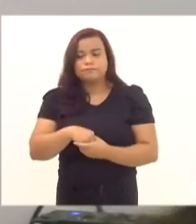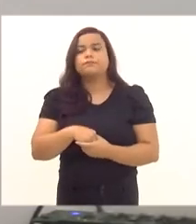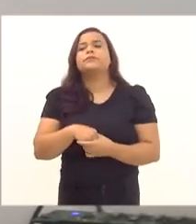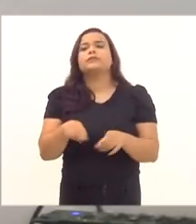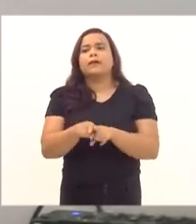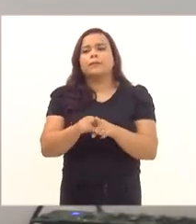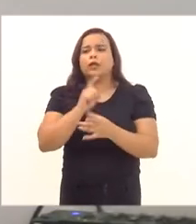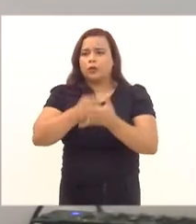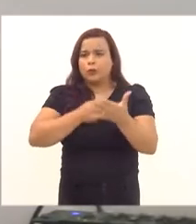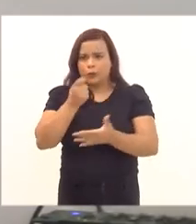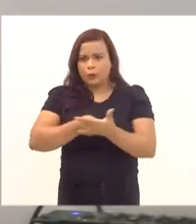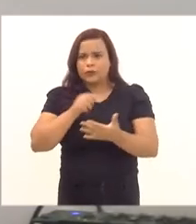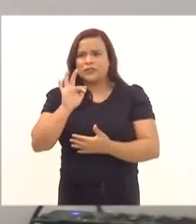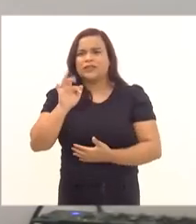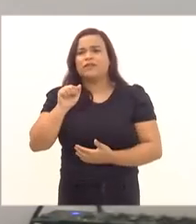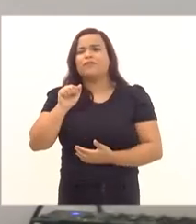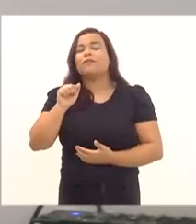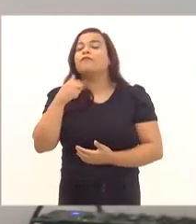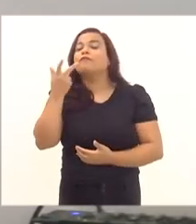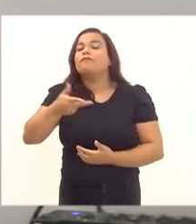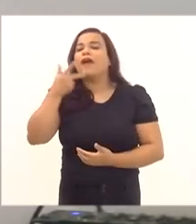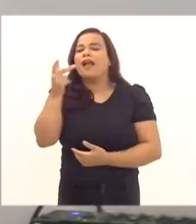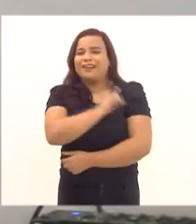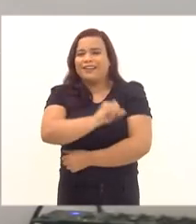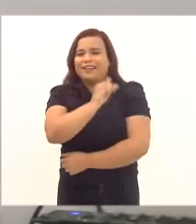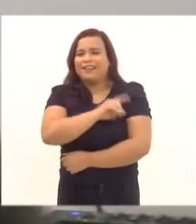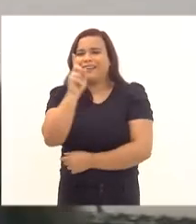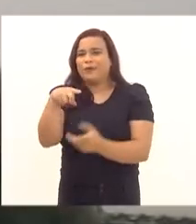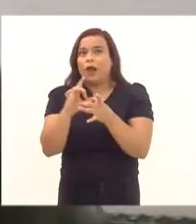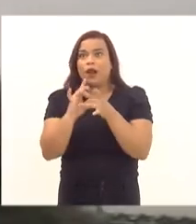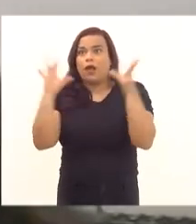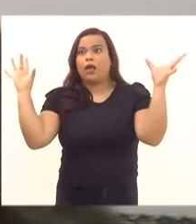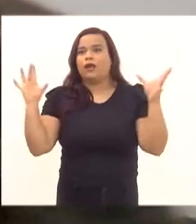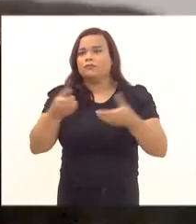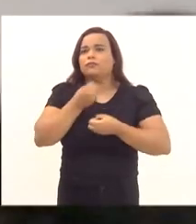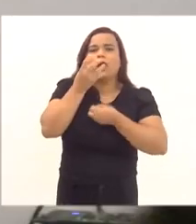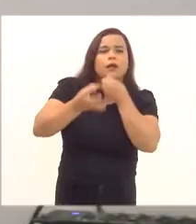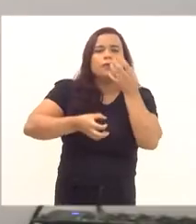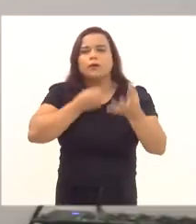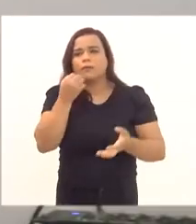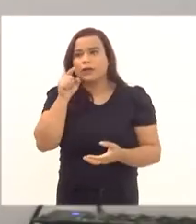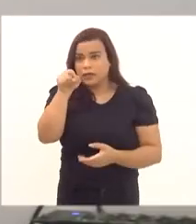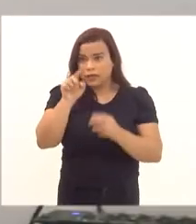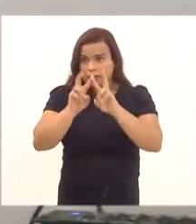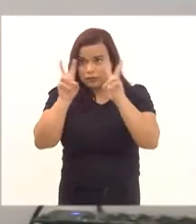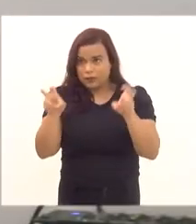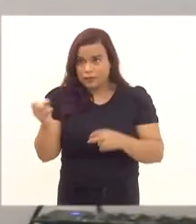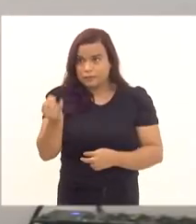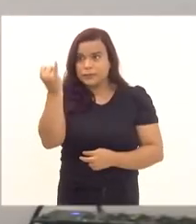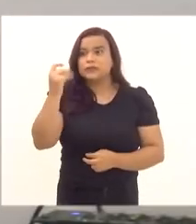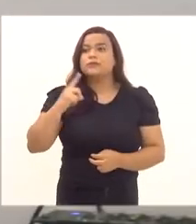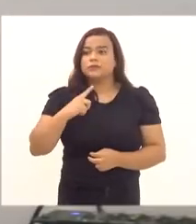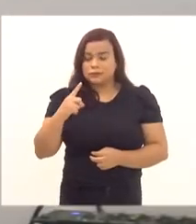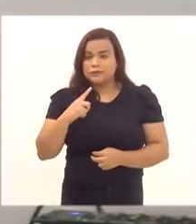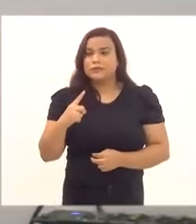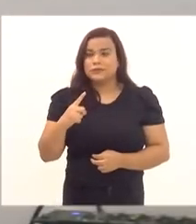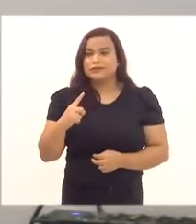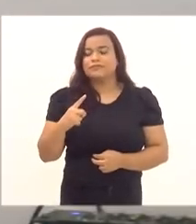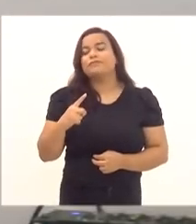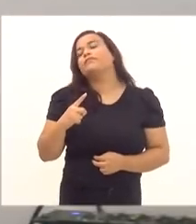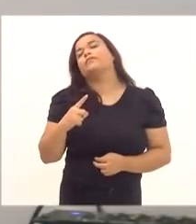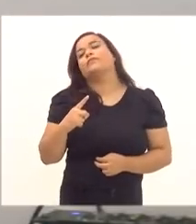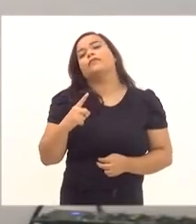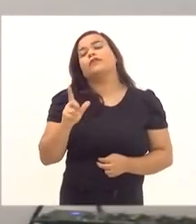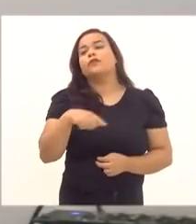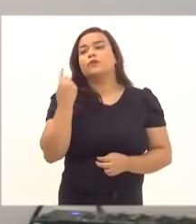que a frente Ampla pela liberdade de expressão Então essa esse é um tema sabe waldeck sabe Mônica é no